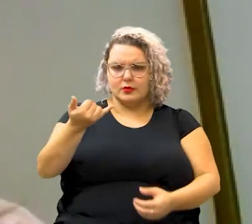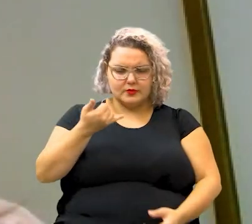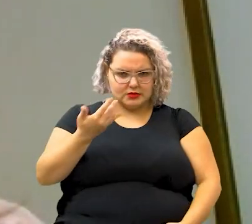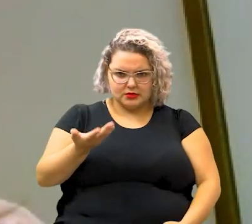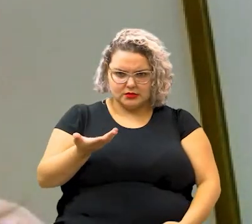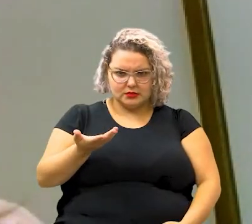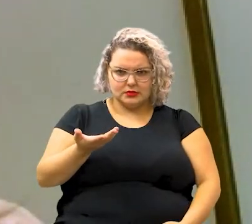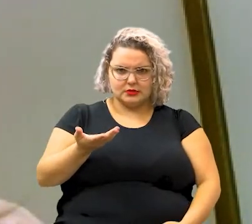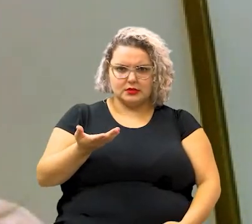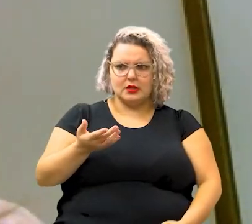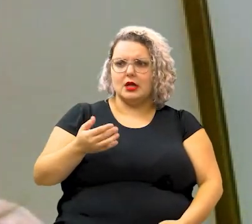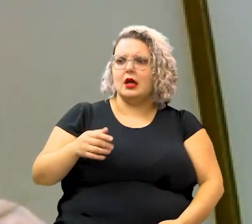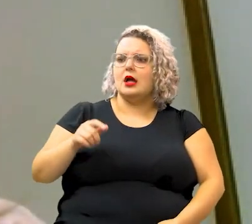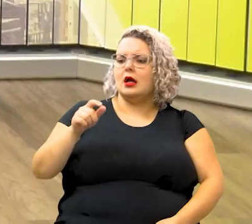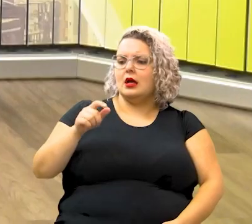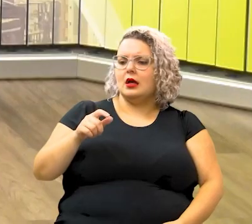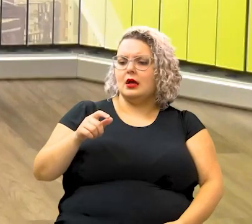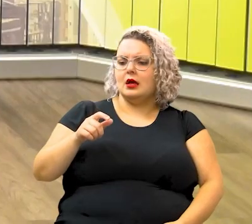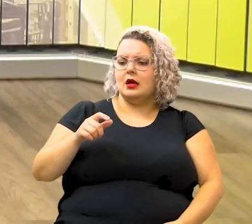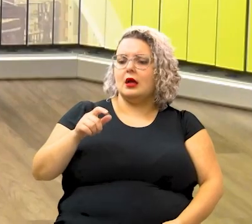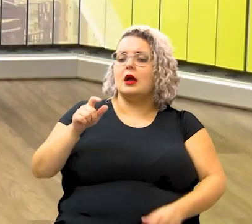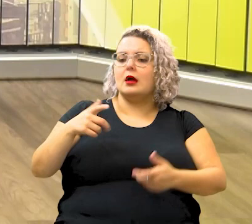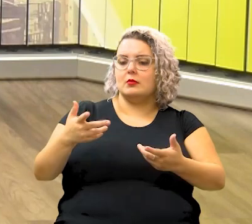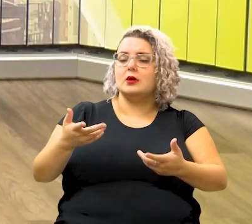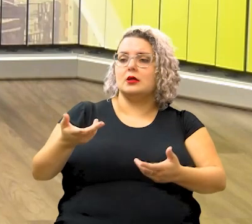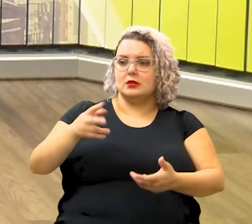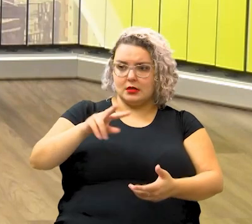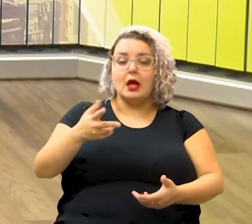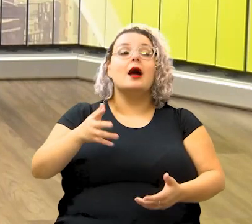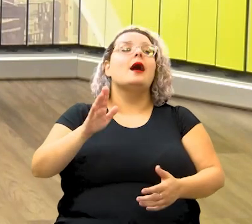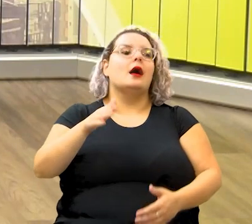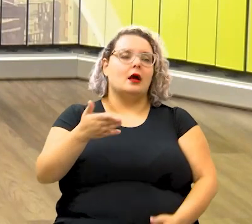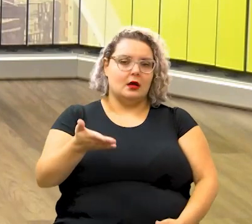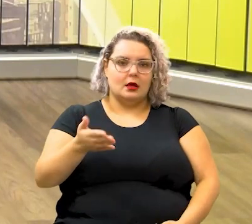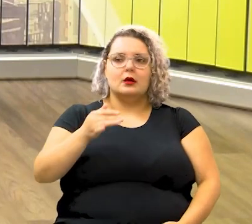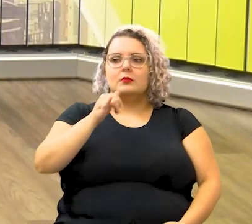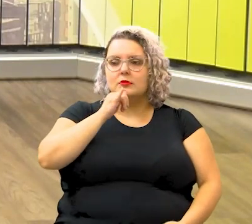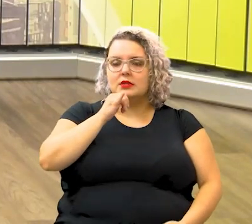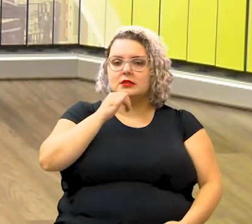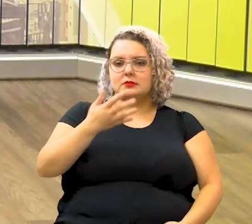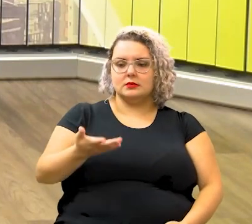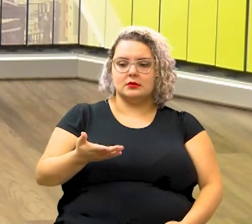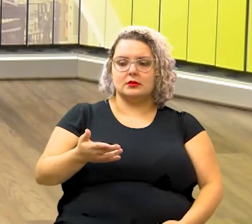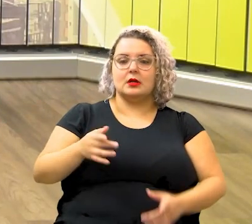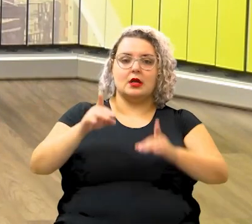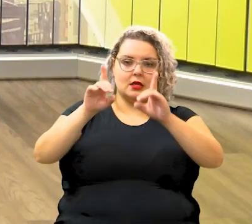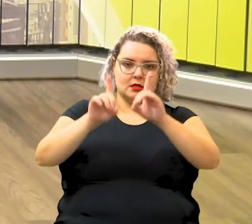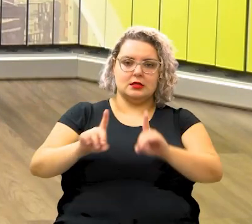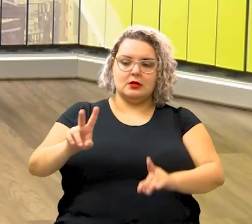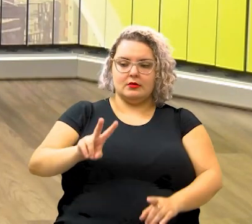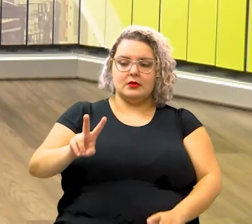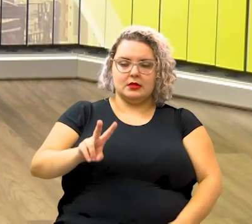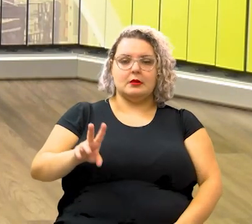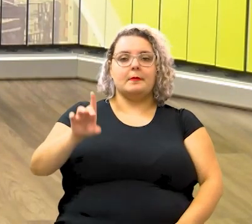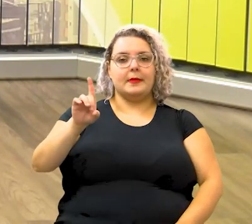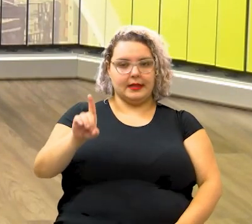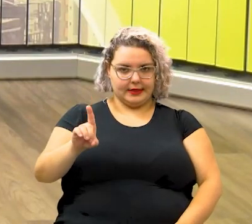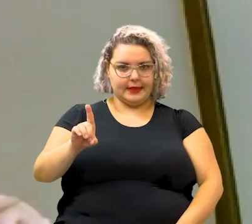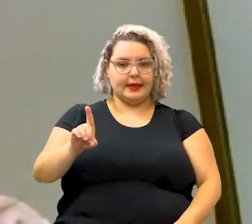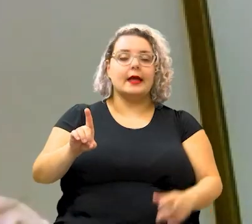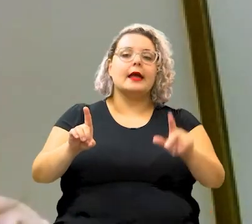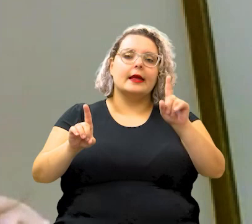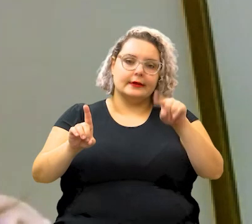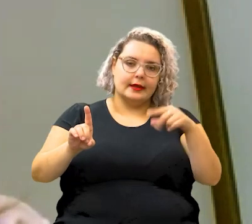assim? Você diz A o pessoa ter adenoma ou de Paraty. Ah, sim, por isso. exemplo, né? A deficiência de vitamina D,